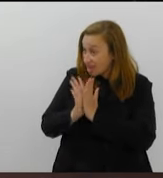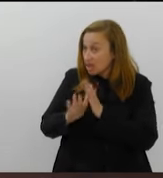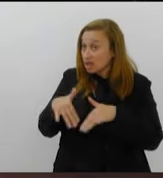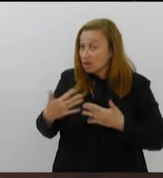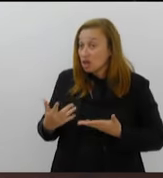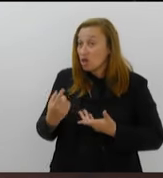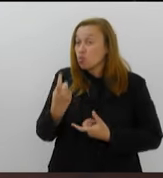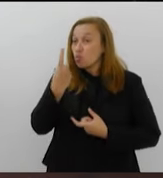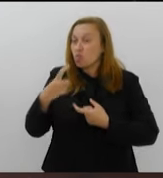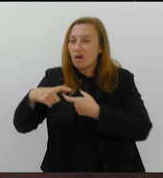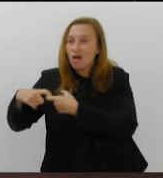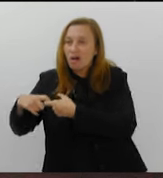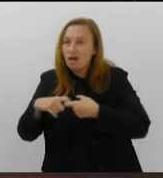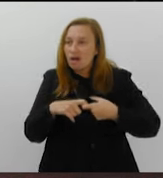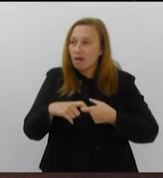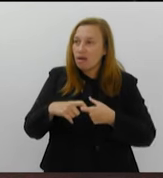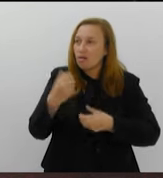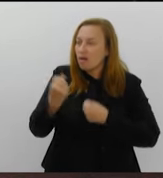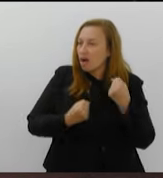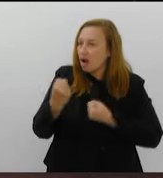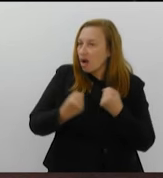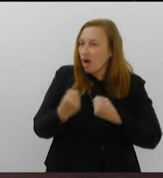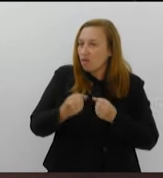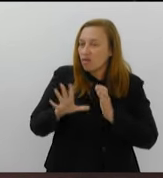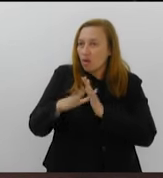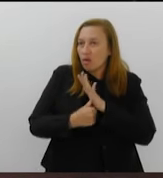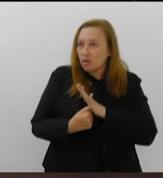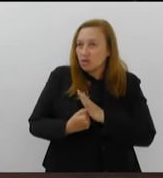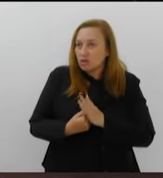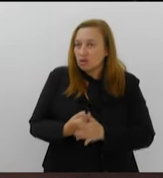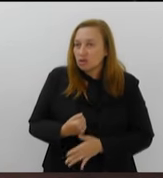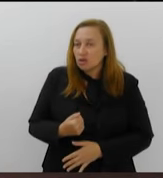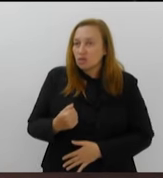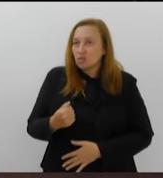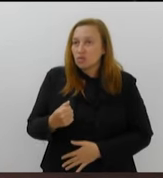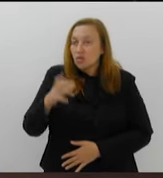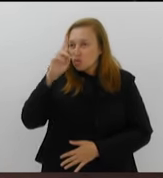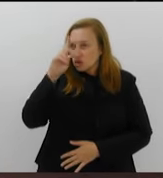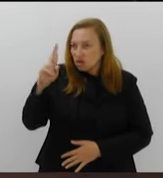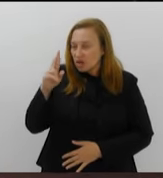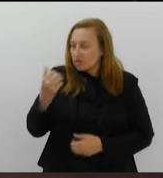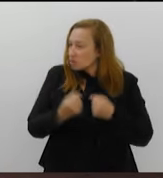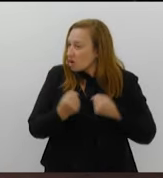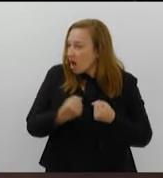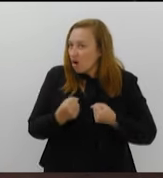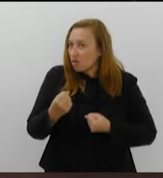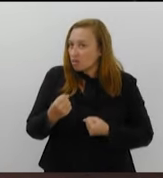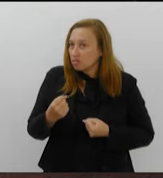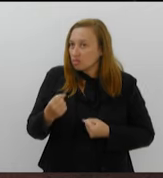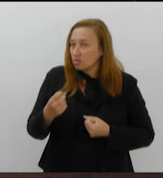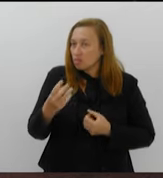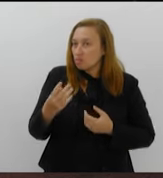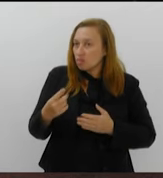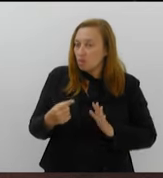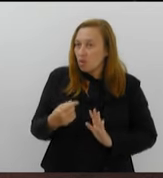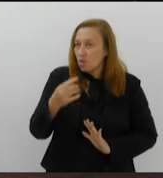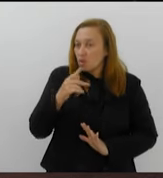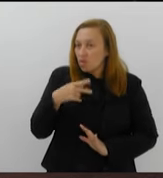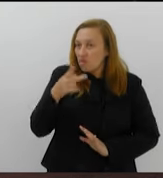carro foi roubado, o proprietário não foi notificado, e agora foi notificado, tem que